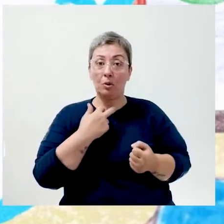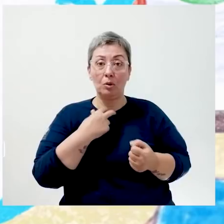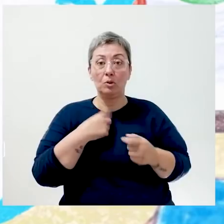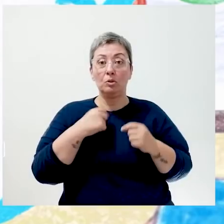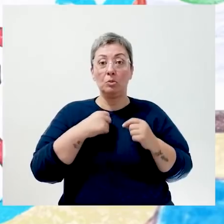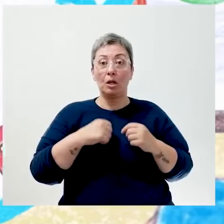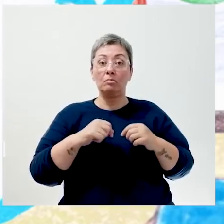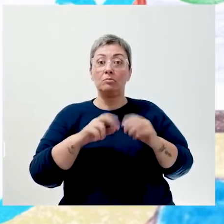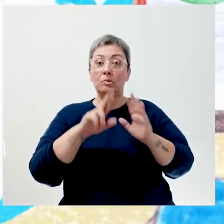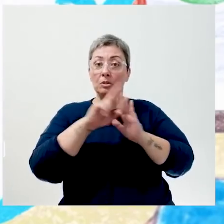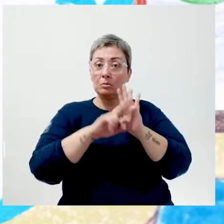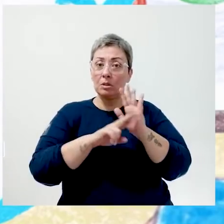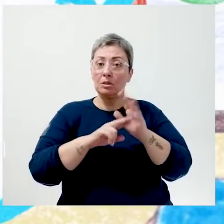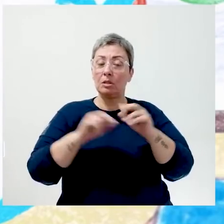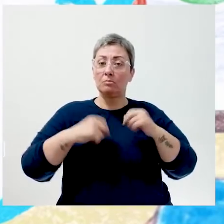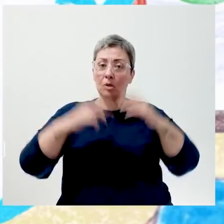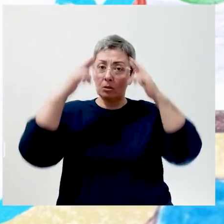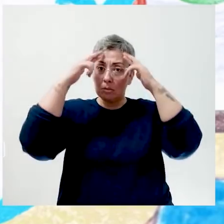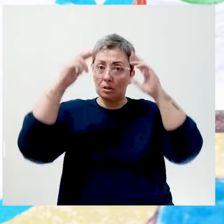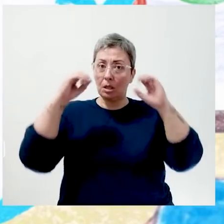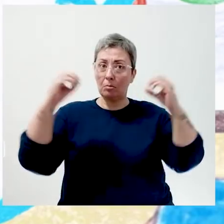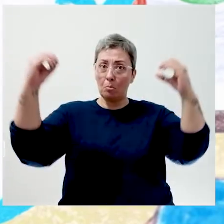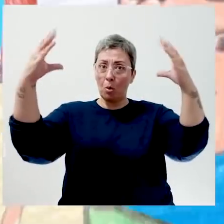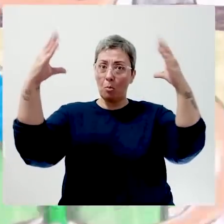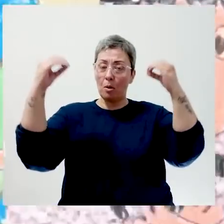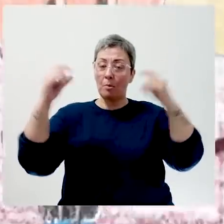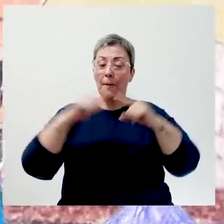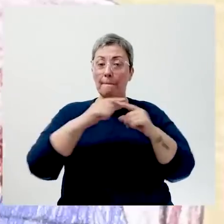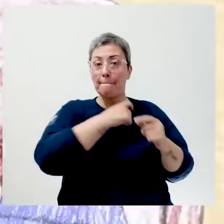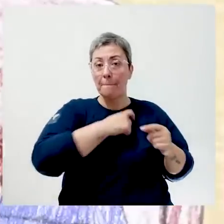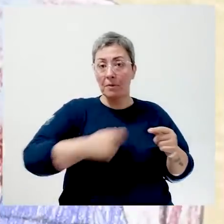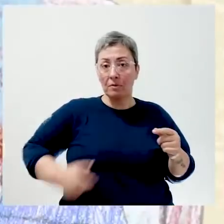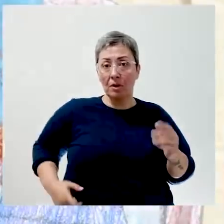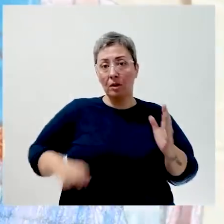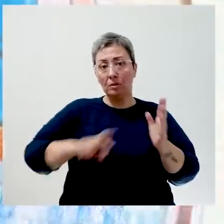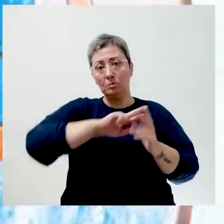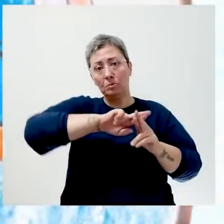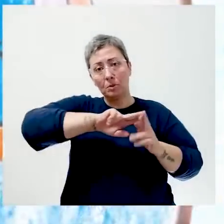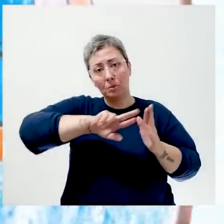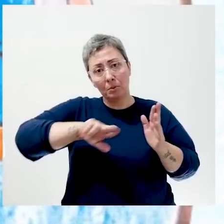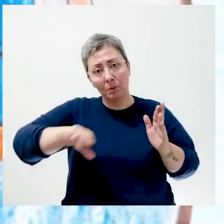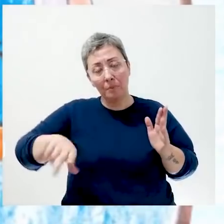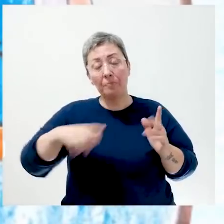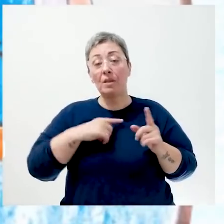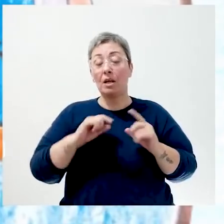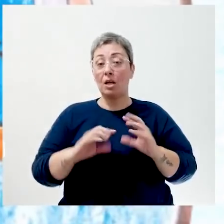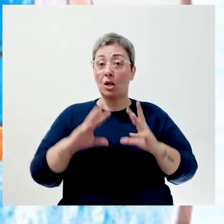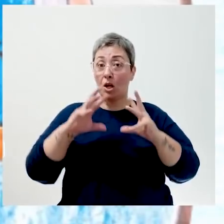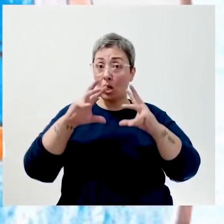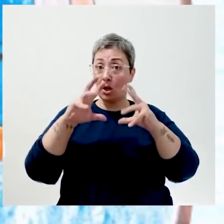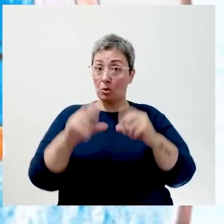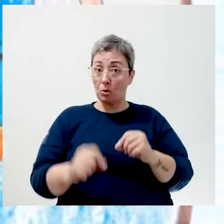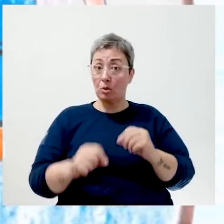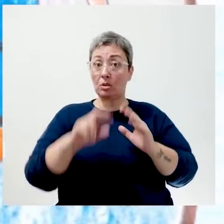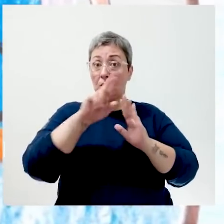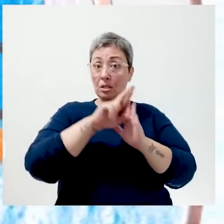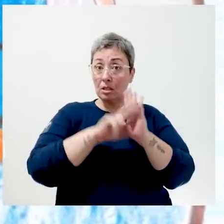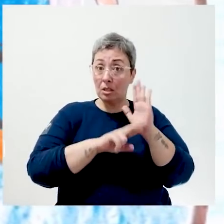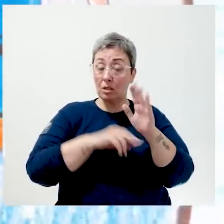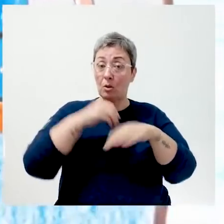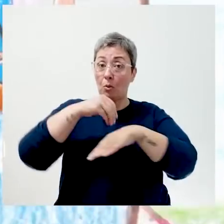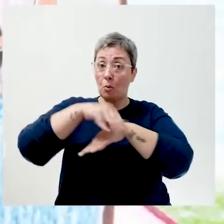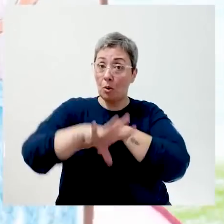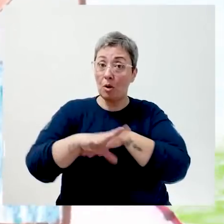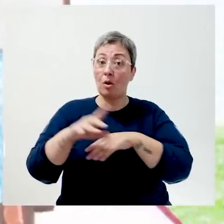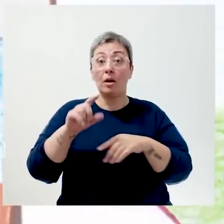de trânsito, usar cinto de segurança e muitas outras. Com todas essas dicas,